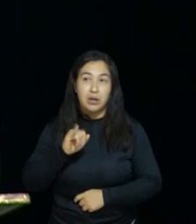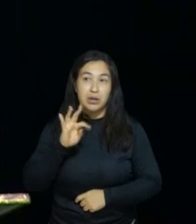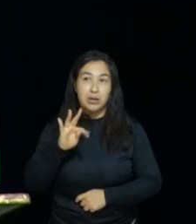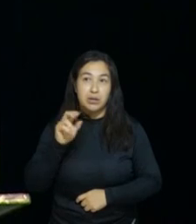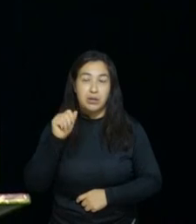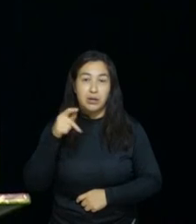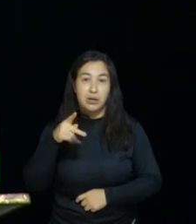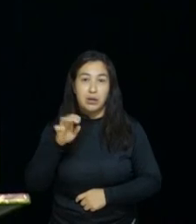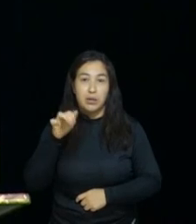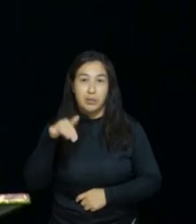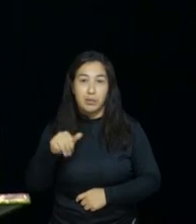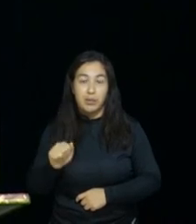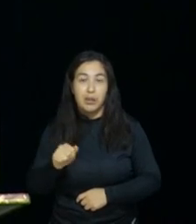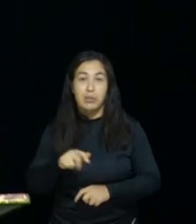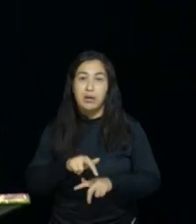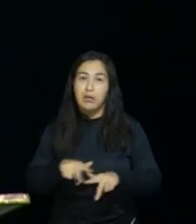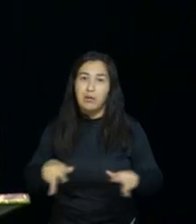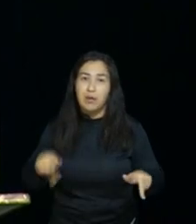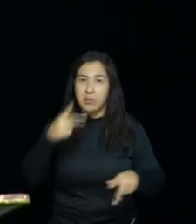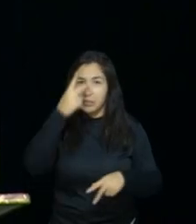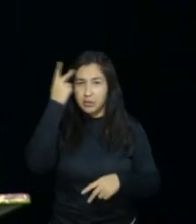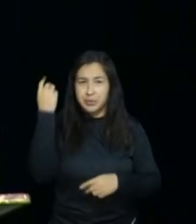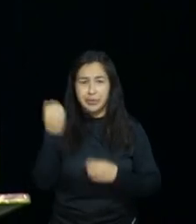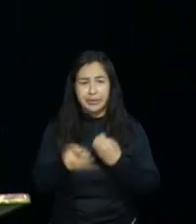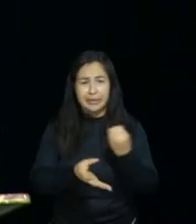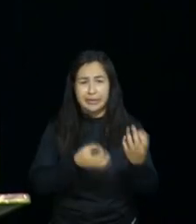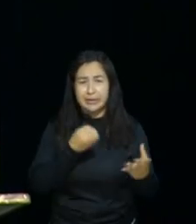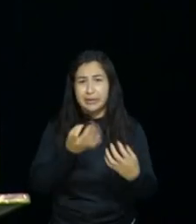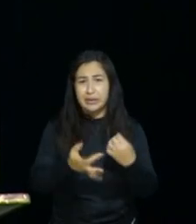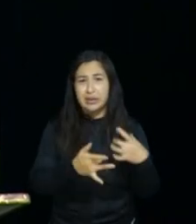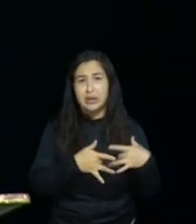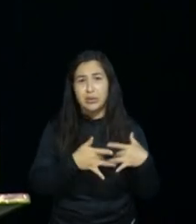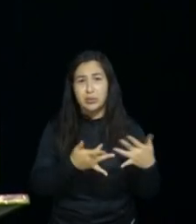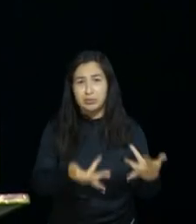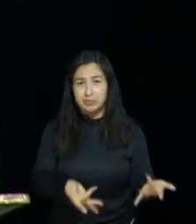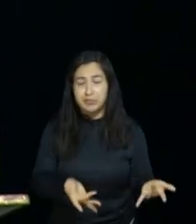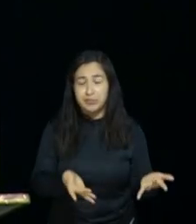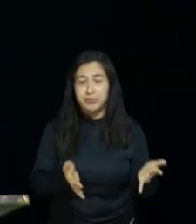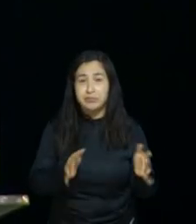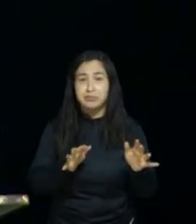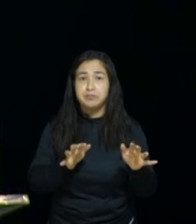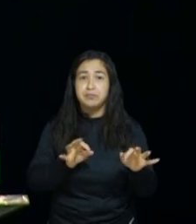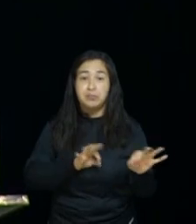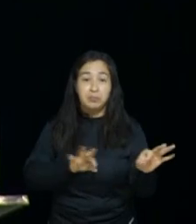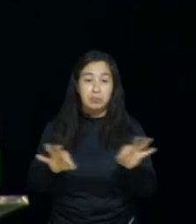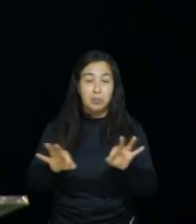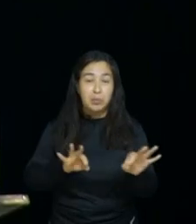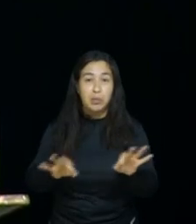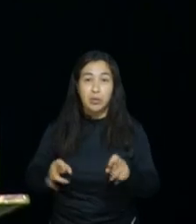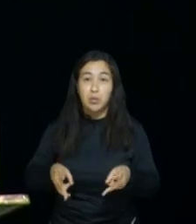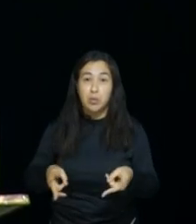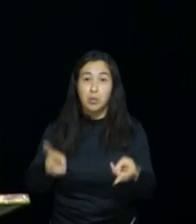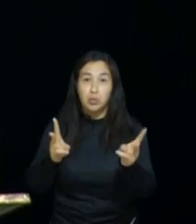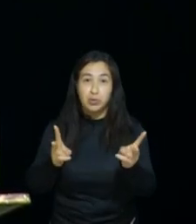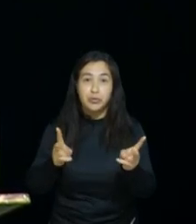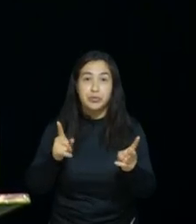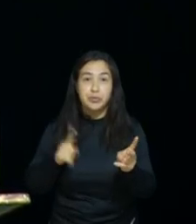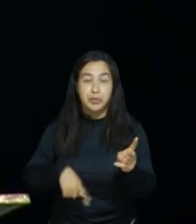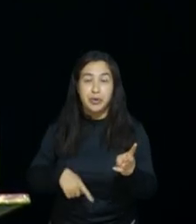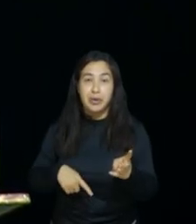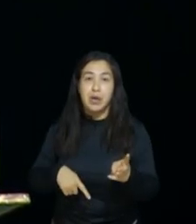são toneladas e toneladas de material que está indo para lá, e assim na cidade de cada um de vocês. Então a nossa mobilização continua, porque realmente a